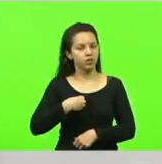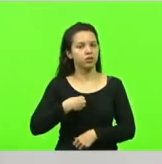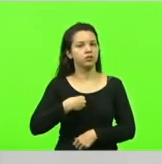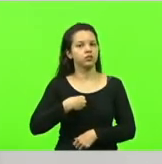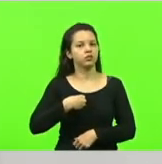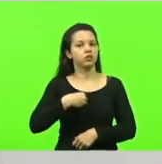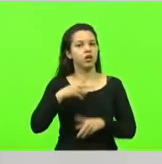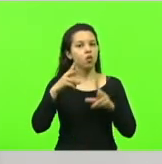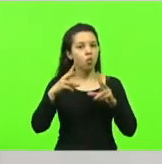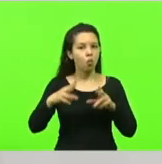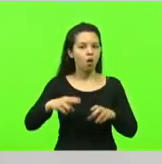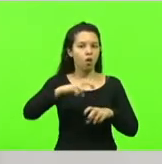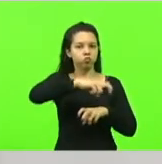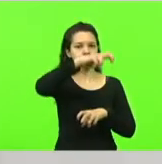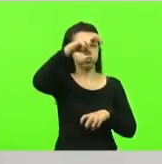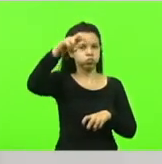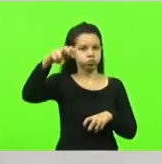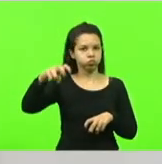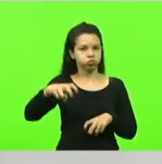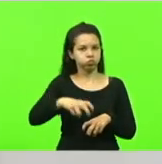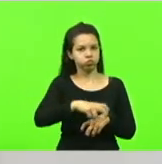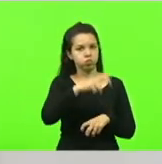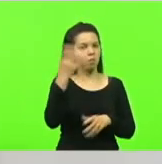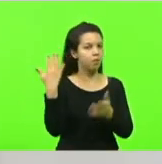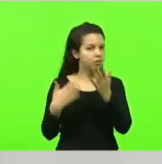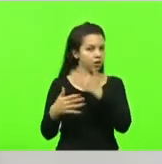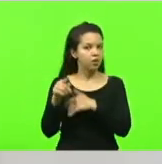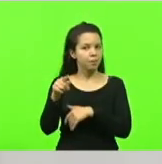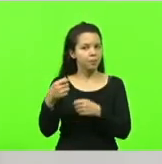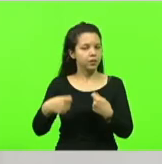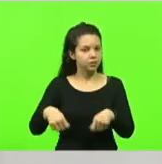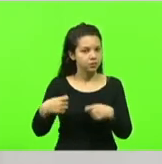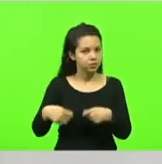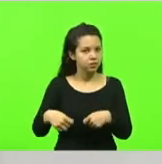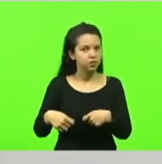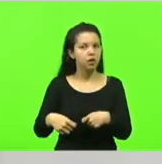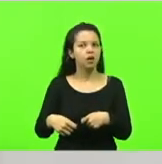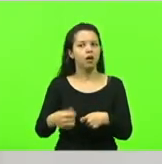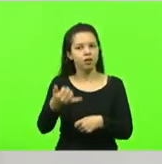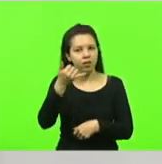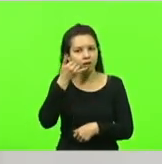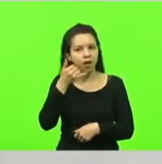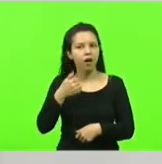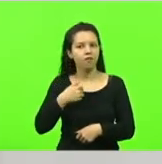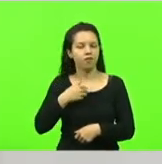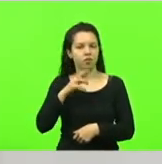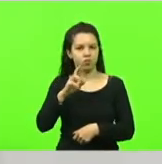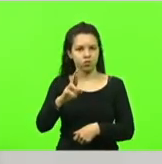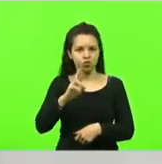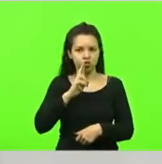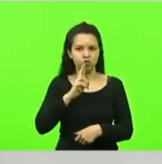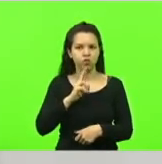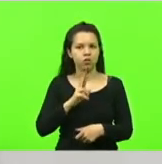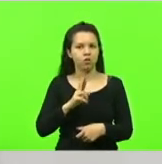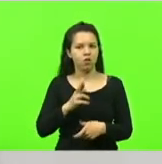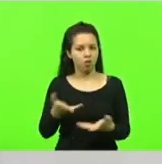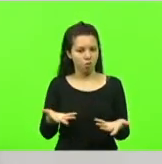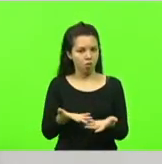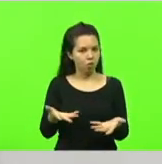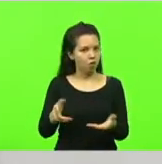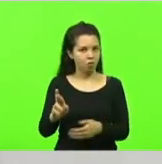o senhor ligava para mim, respondia o WhatsApp. Hoje não responde mais. Mas está tudo bem. Tudo